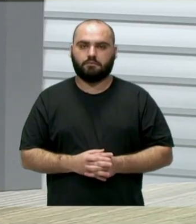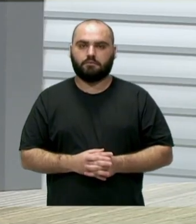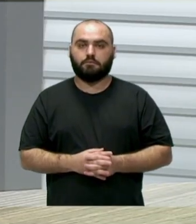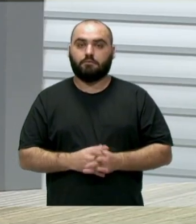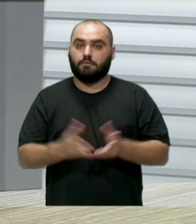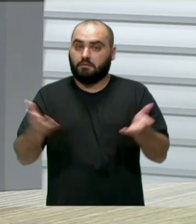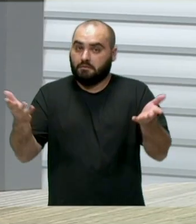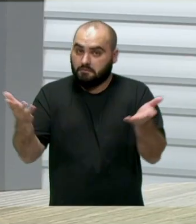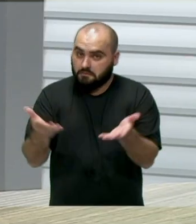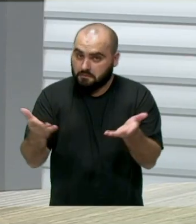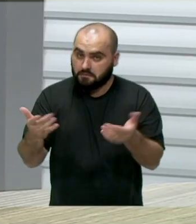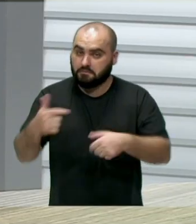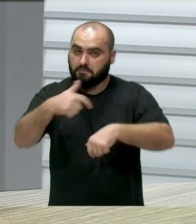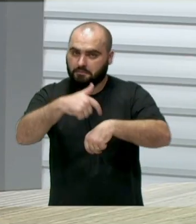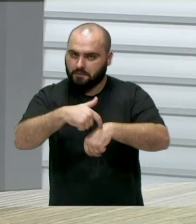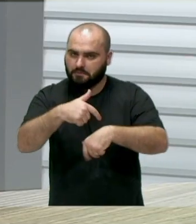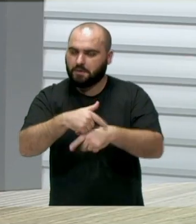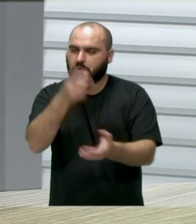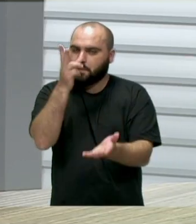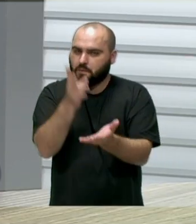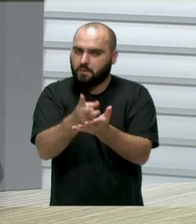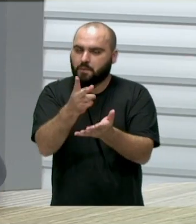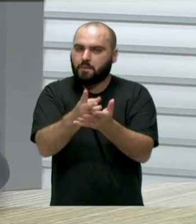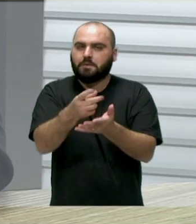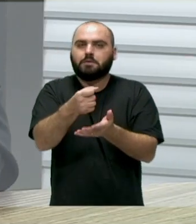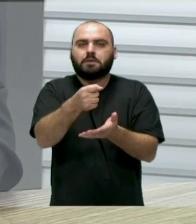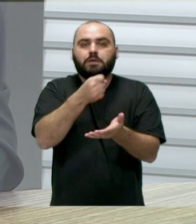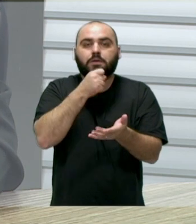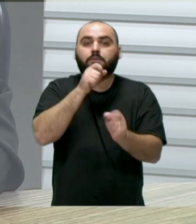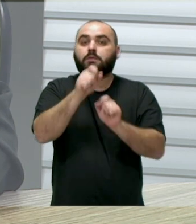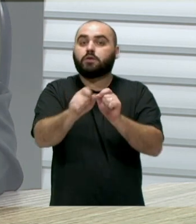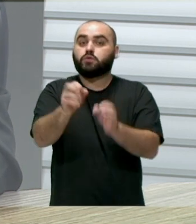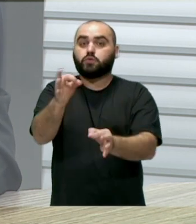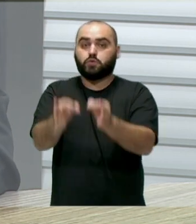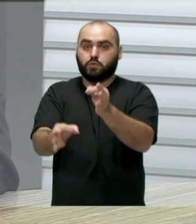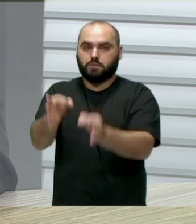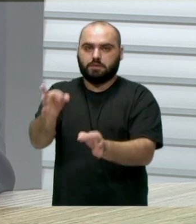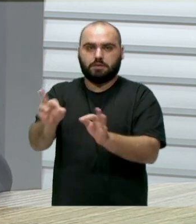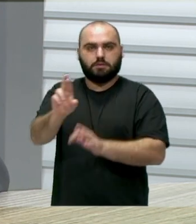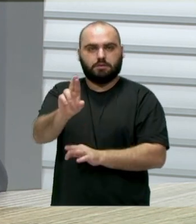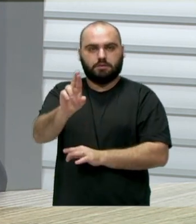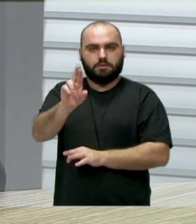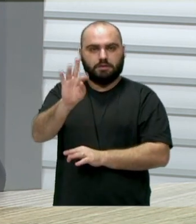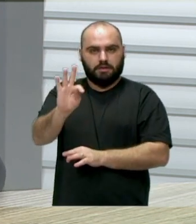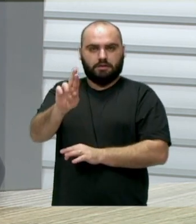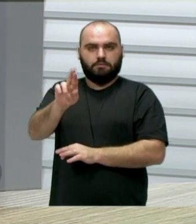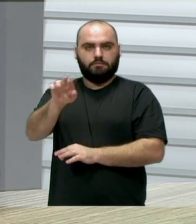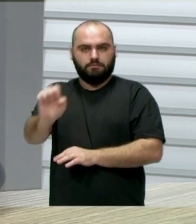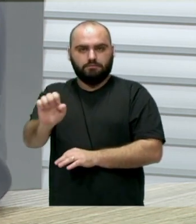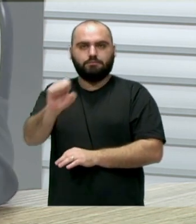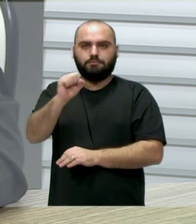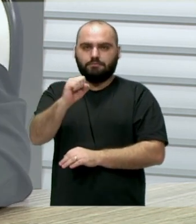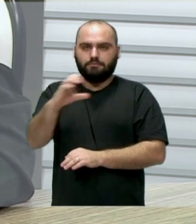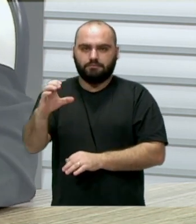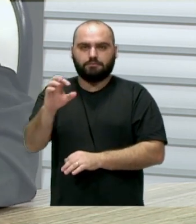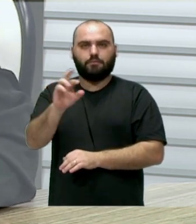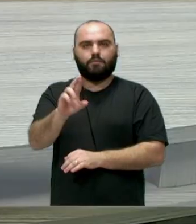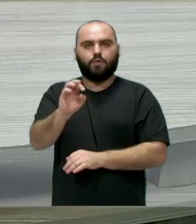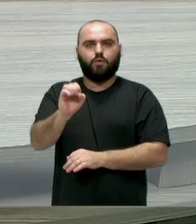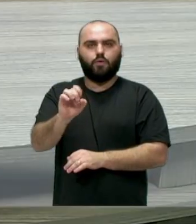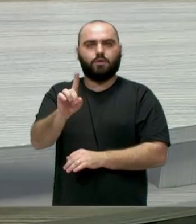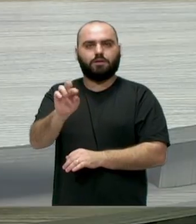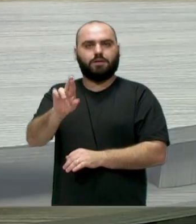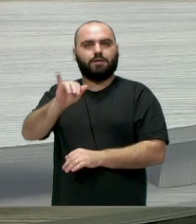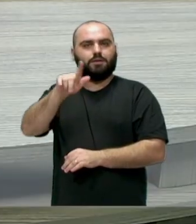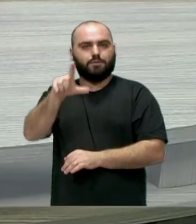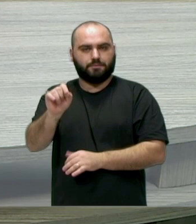E nesse Câmara Aberta, a gente continua entrevistando aqui o juiz do Pleno do TRE de Santa Catarina, Rodrigo Fernandes.